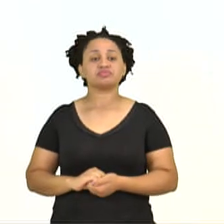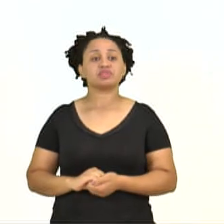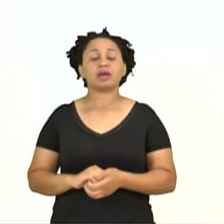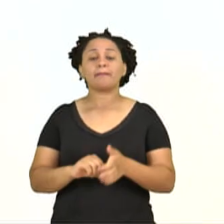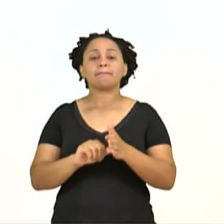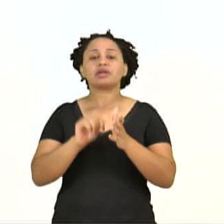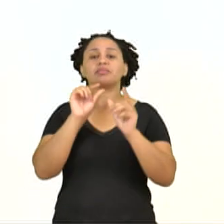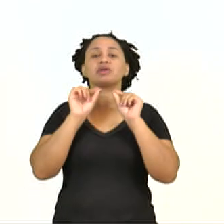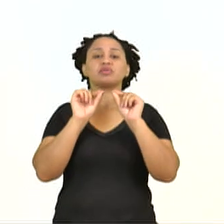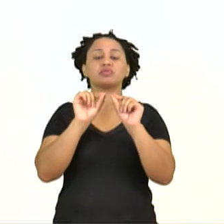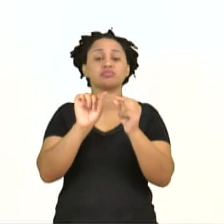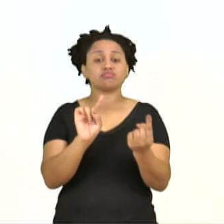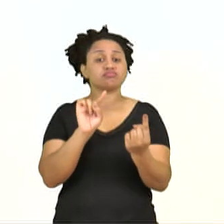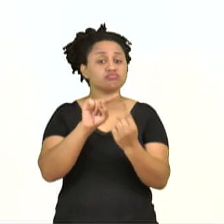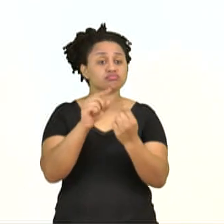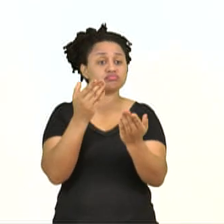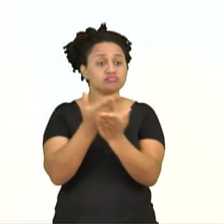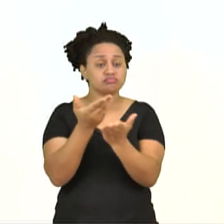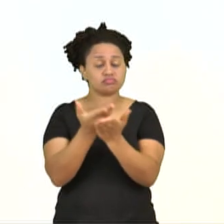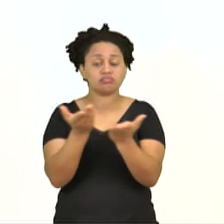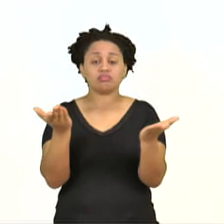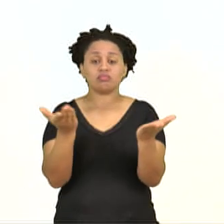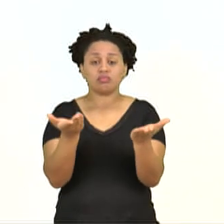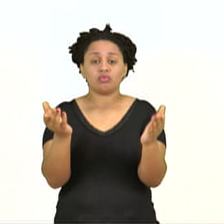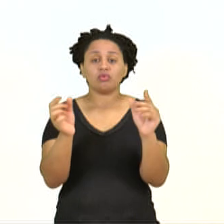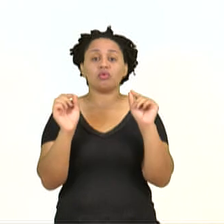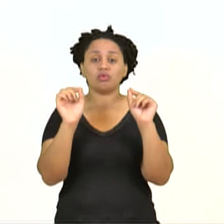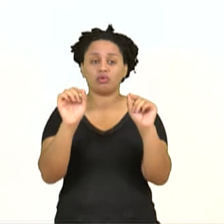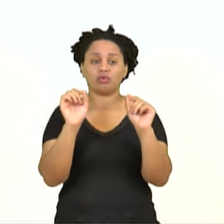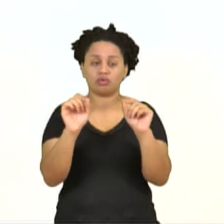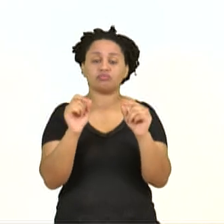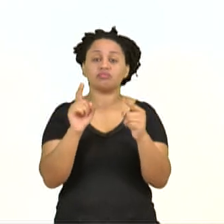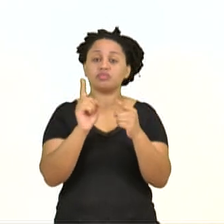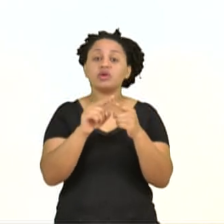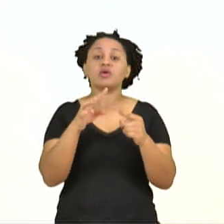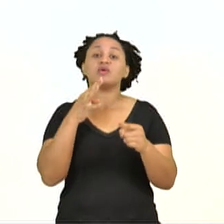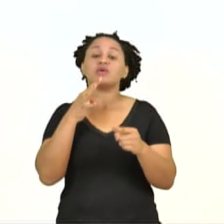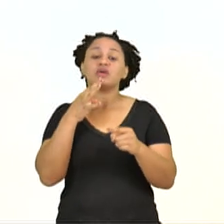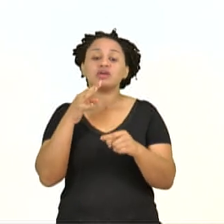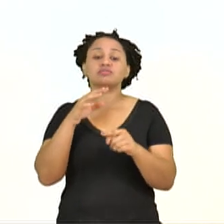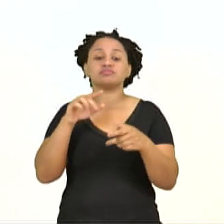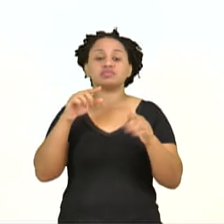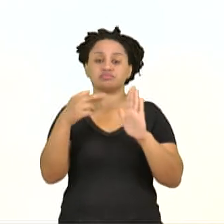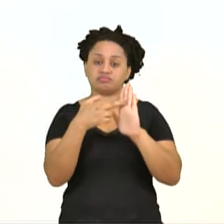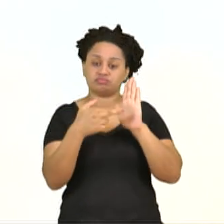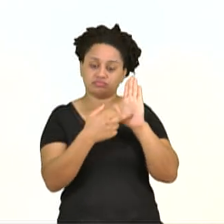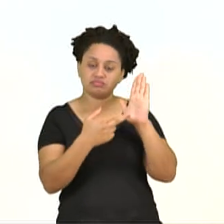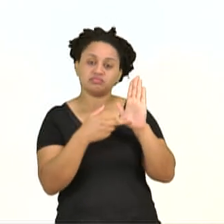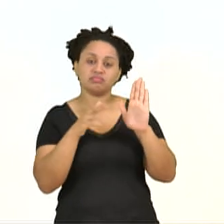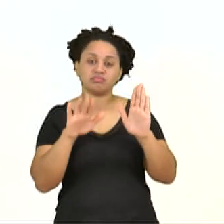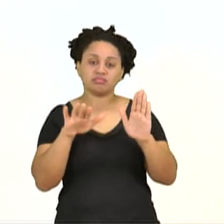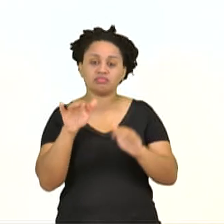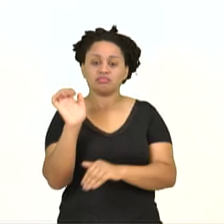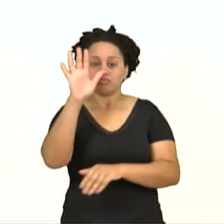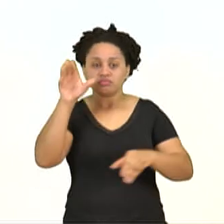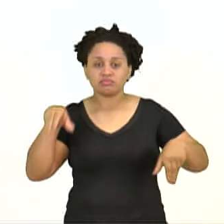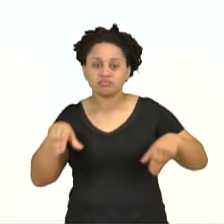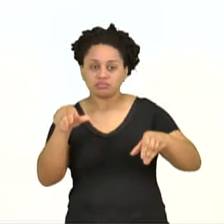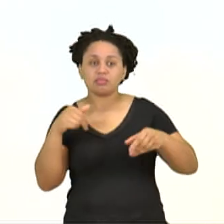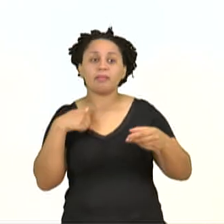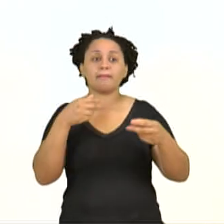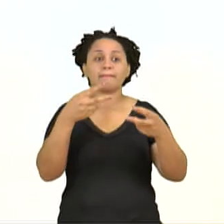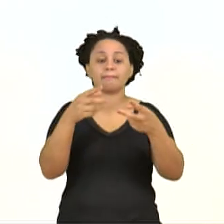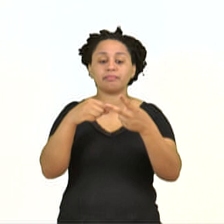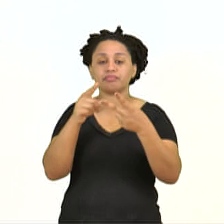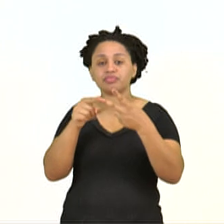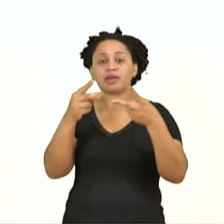Primeiros objetivos. O objetivo é conhecer as regras de basquetebol em cadeira de rodas, identificar os